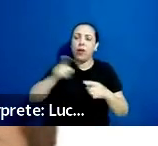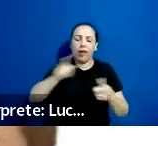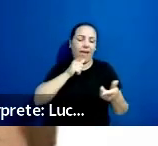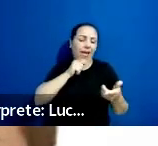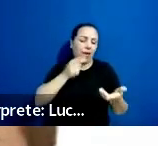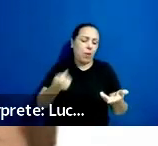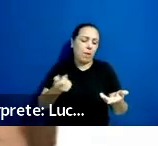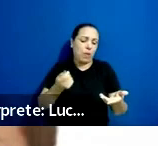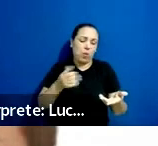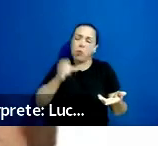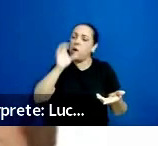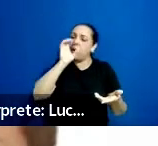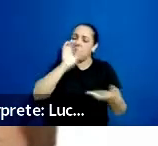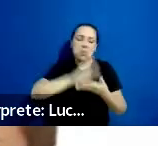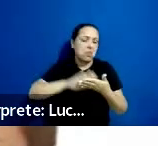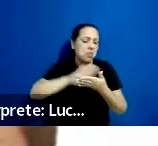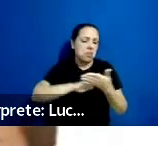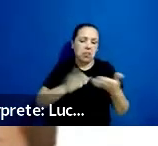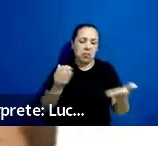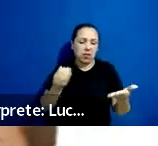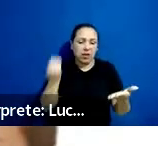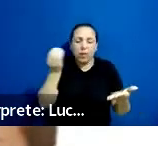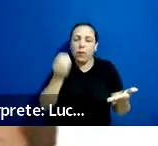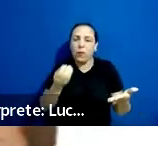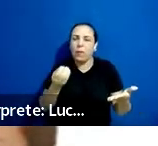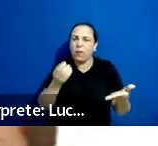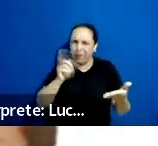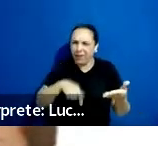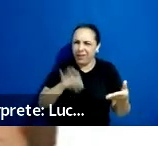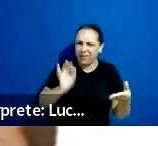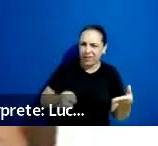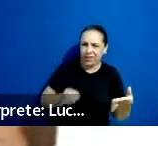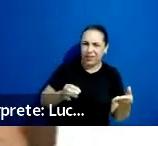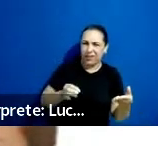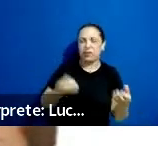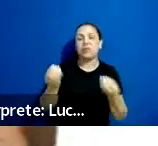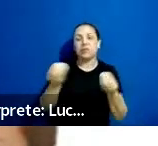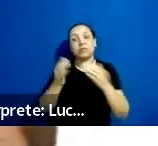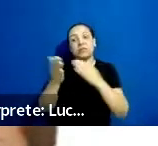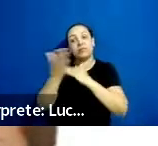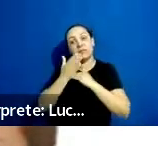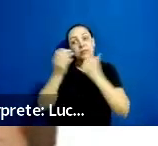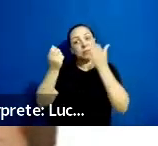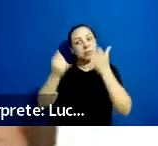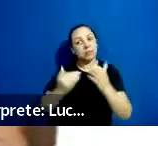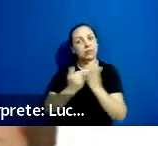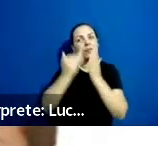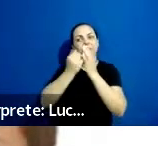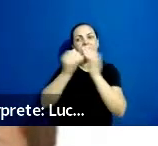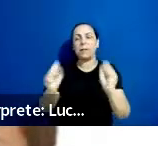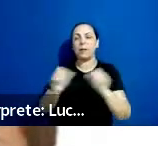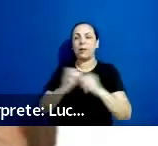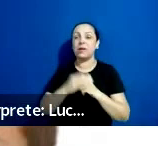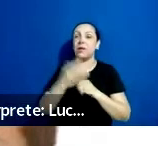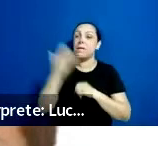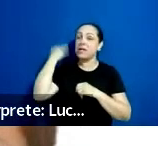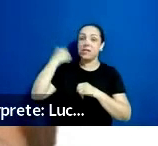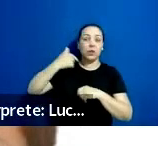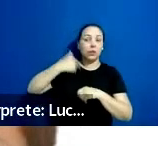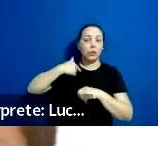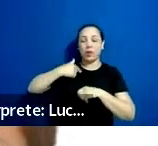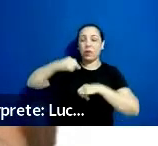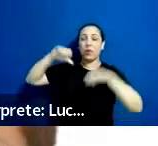completamente desidratada. Então, hoje em dia, quando eu mudei esse cuidado com a água, eu percebi o